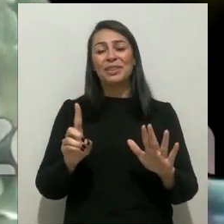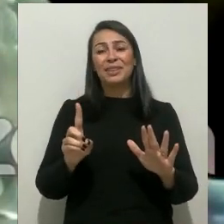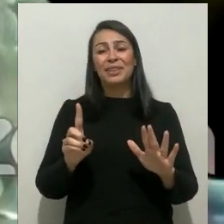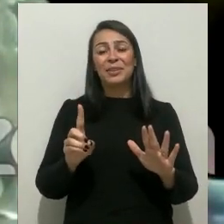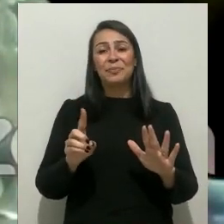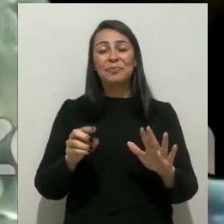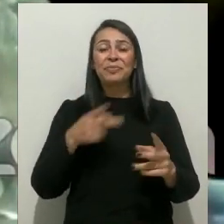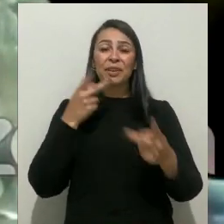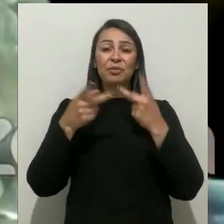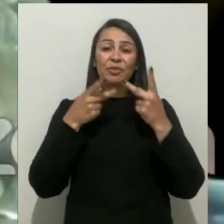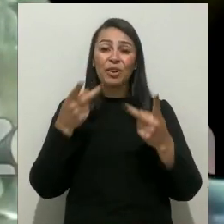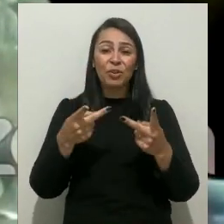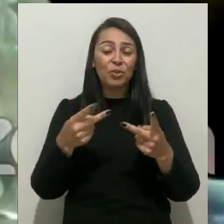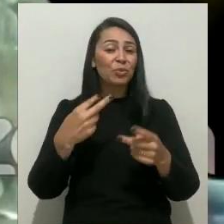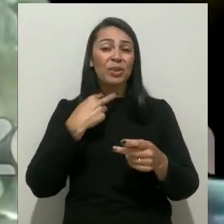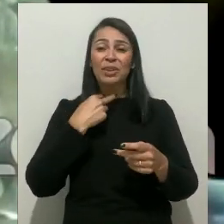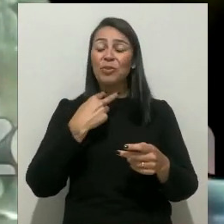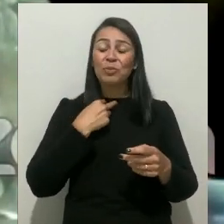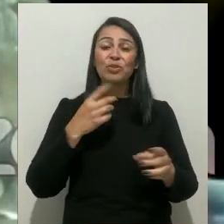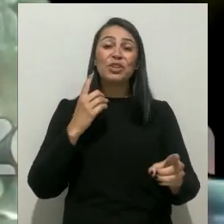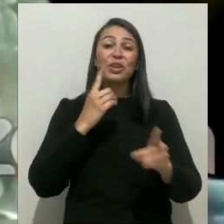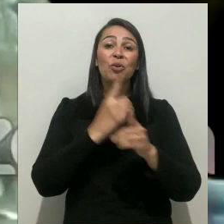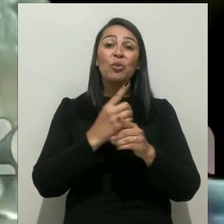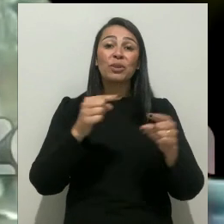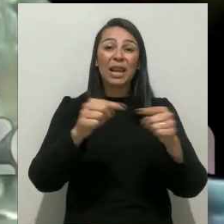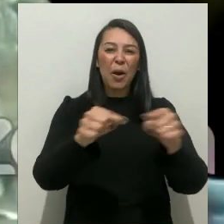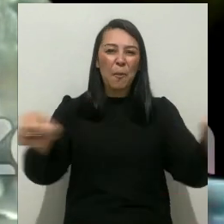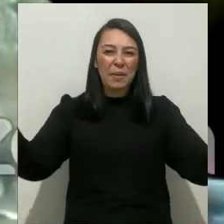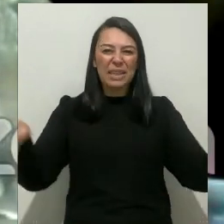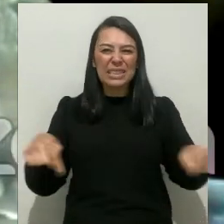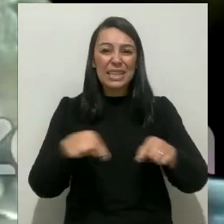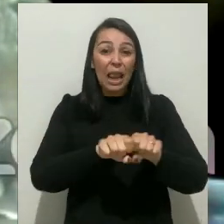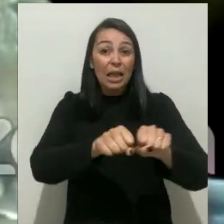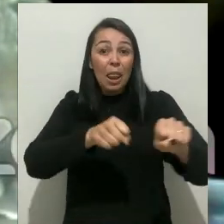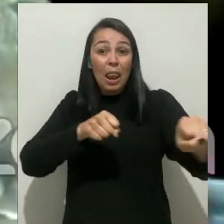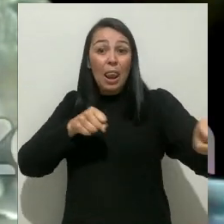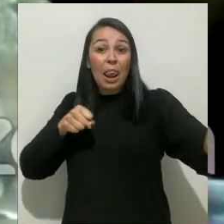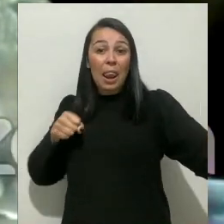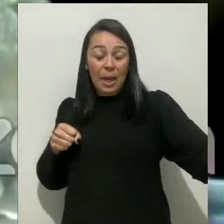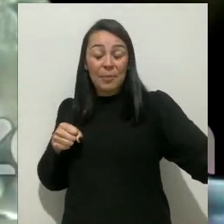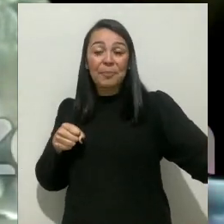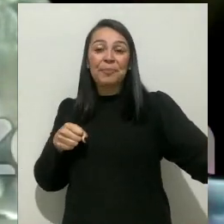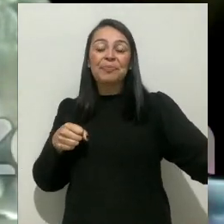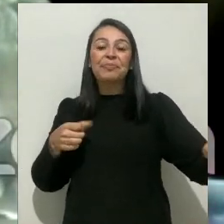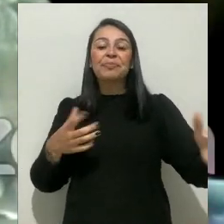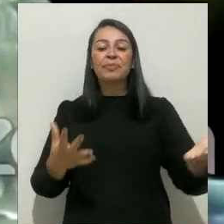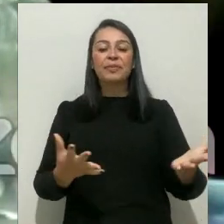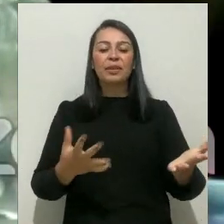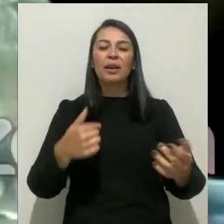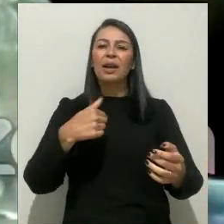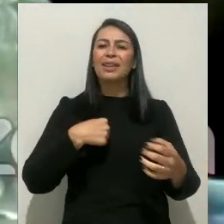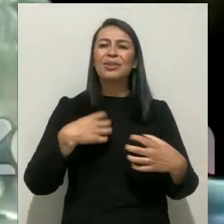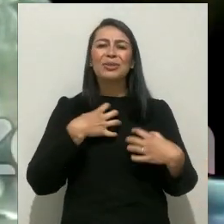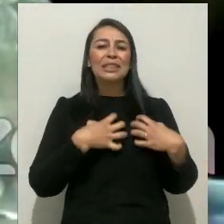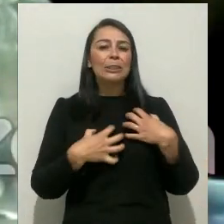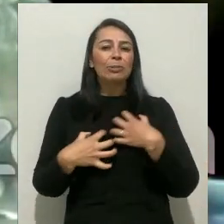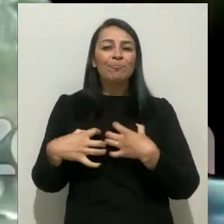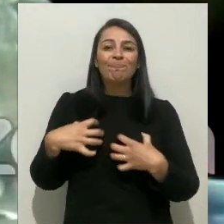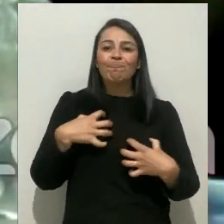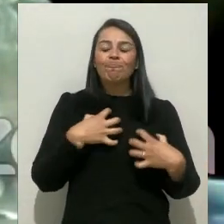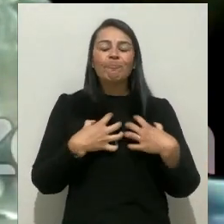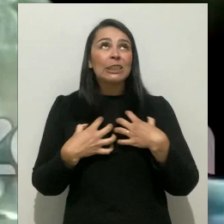formal declaração de impossibilidade de ser encontrado ateliê de tamanha desenvoltura levava ao auge a minha